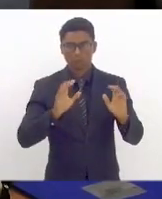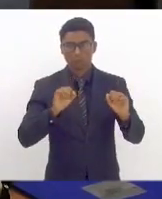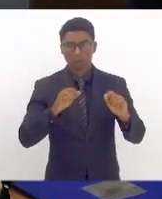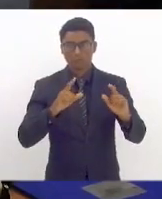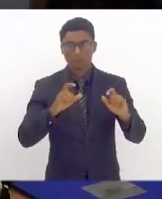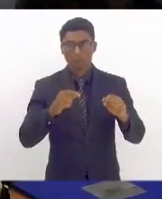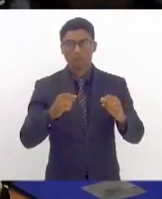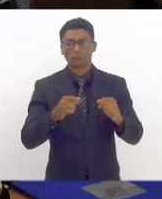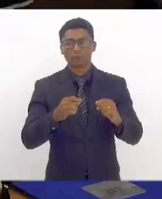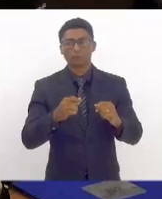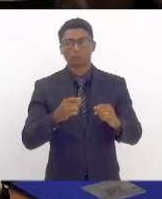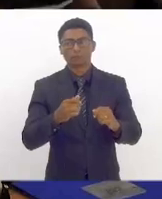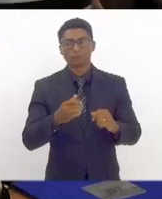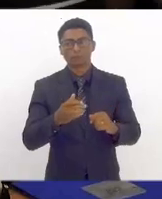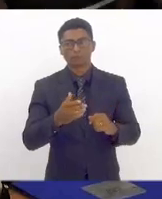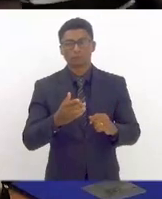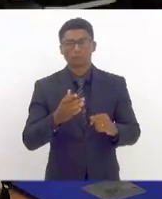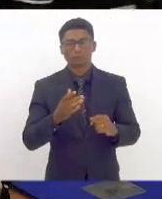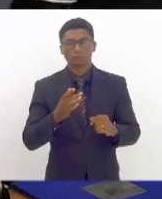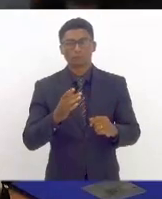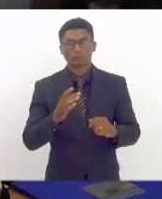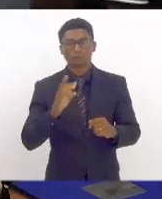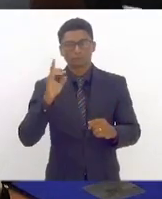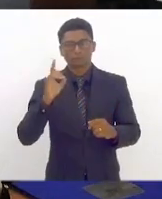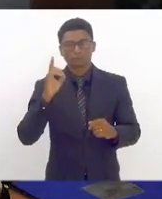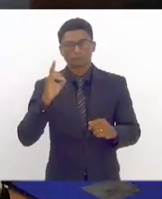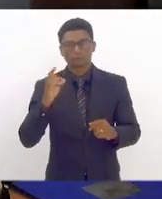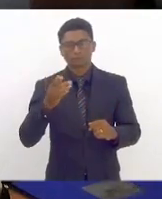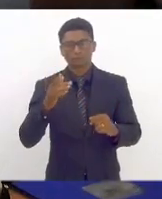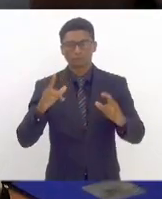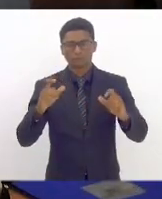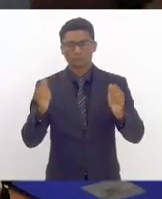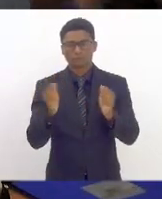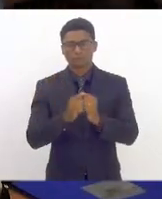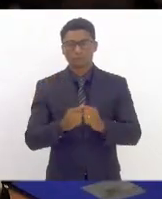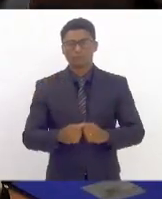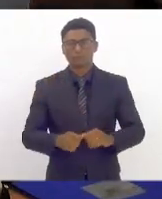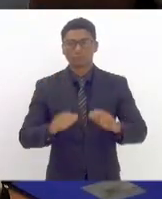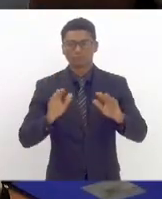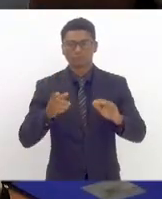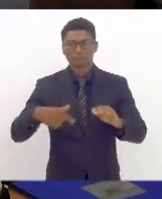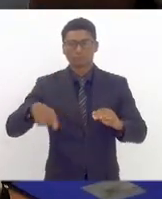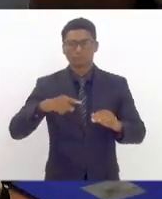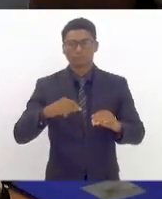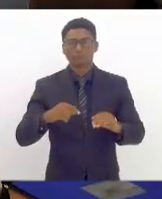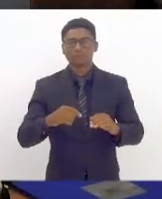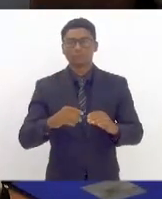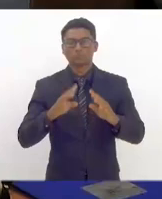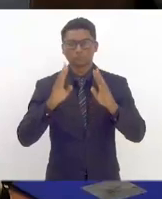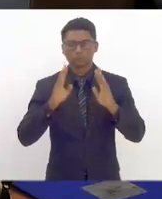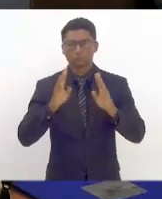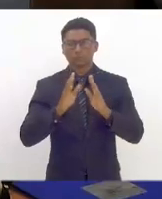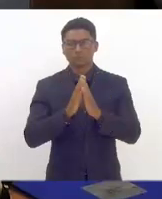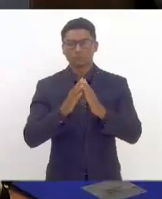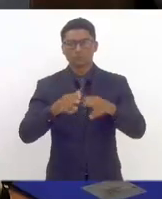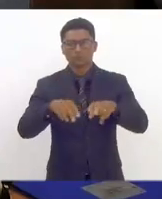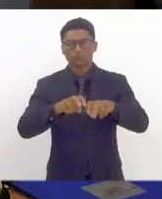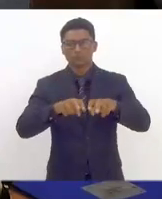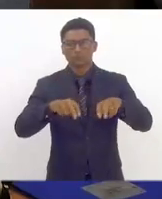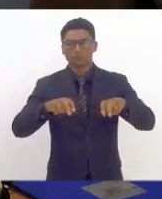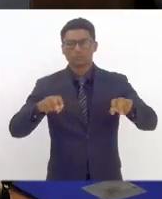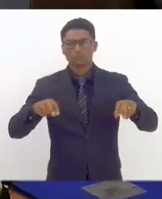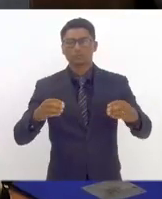foto com deputado que foi o bloco que saiu mais veio todo mundo junto tá bom mas assim vamos escutar a fala vamos sentar aquietar o coração